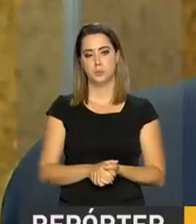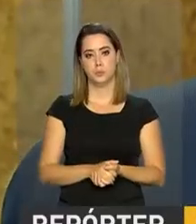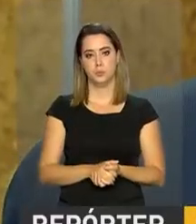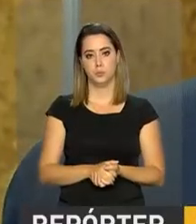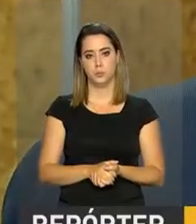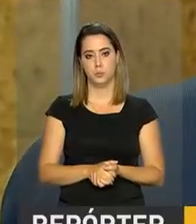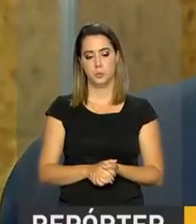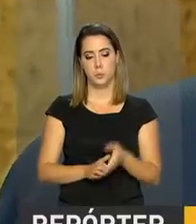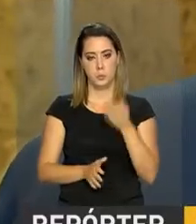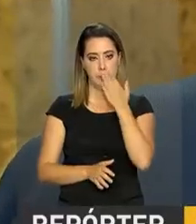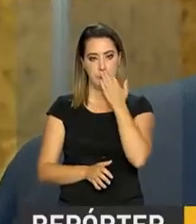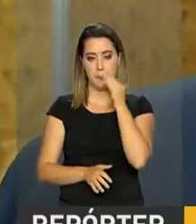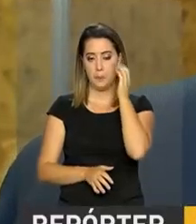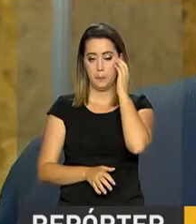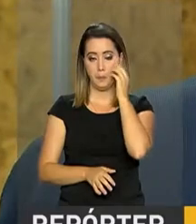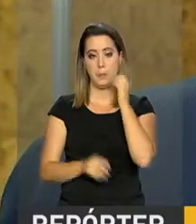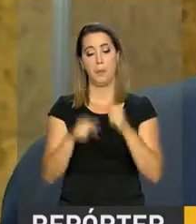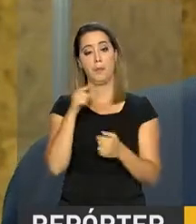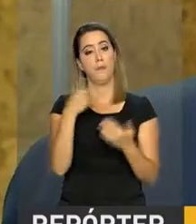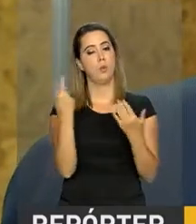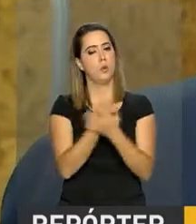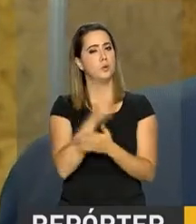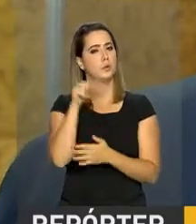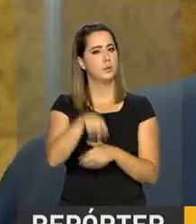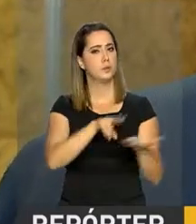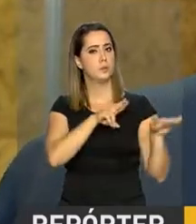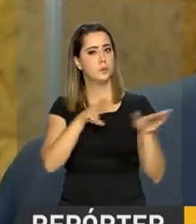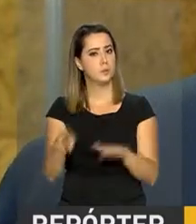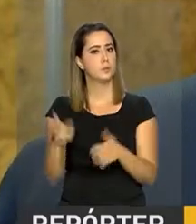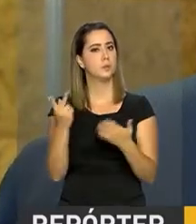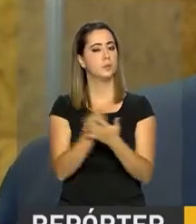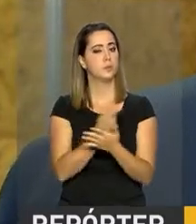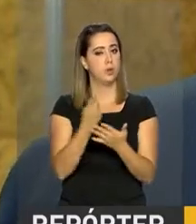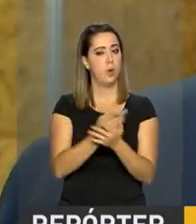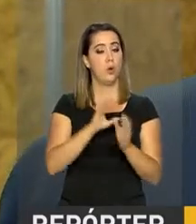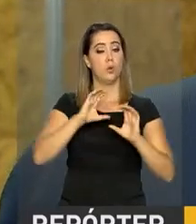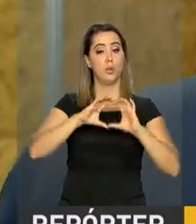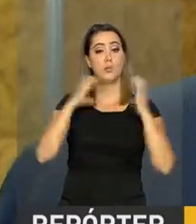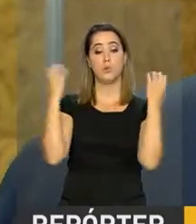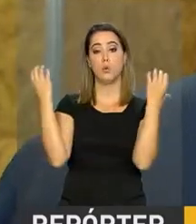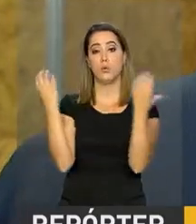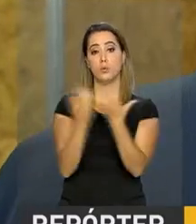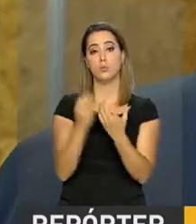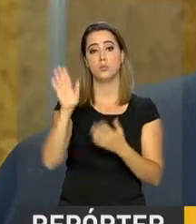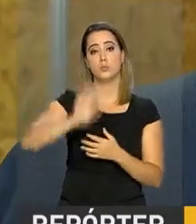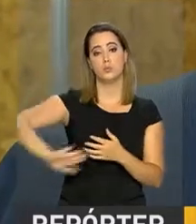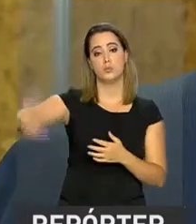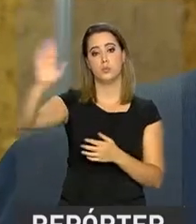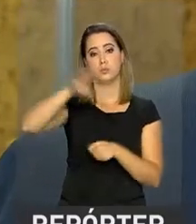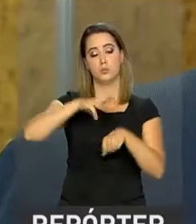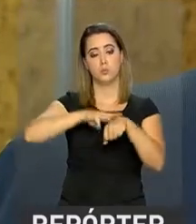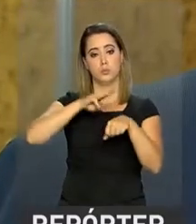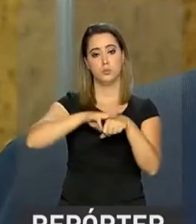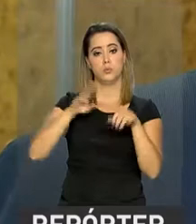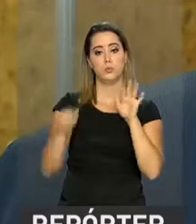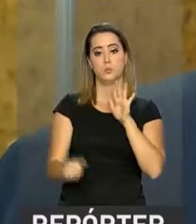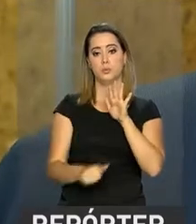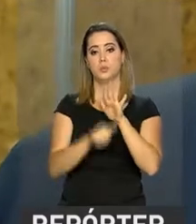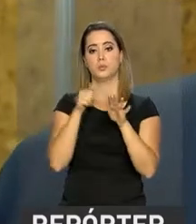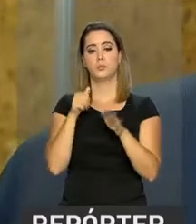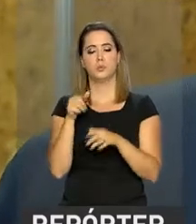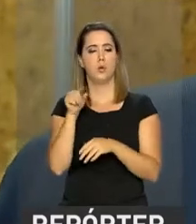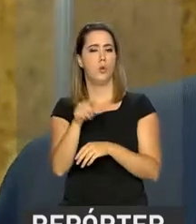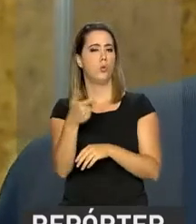semana pela realização do congresso internacional de matemáticos vai ter lugar em